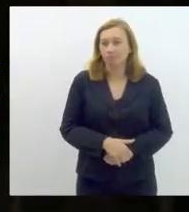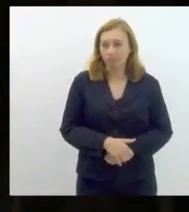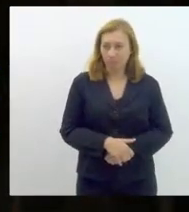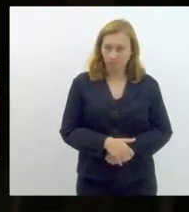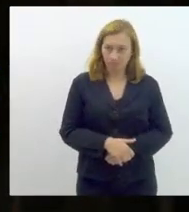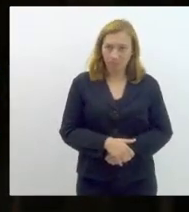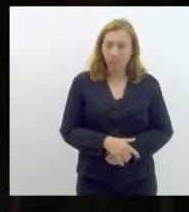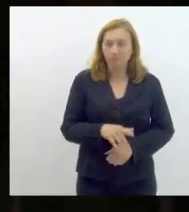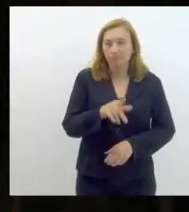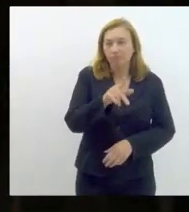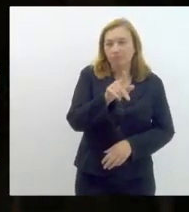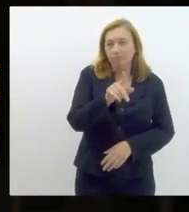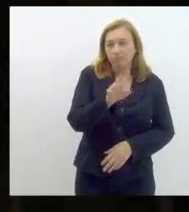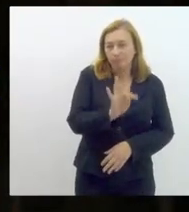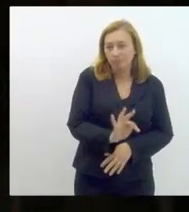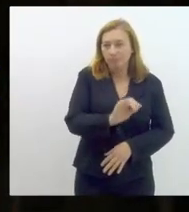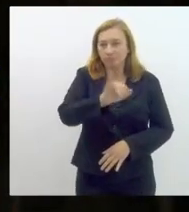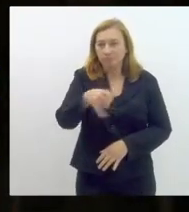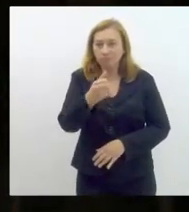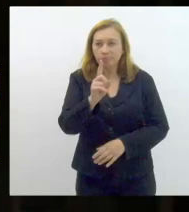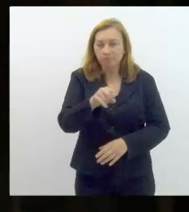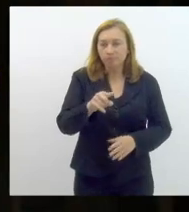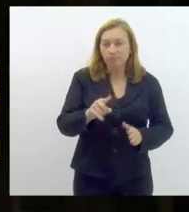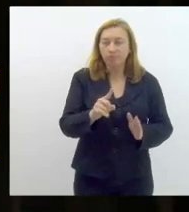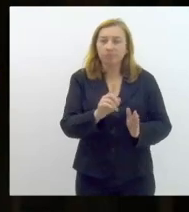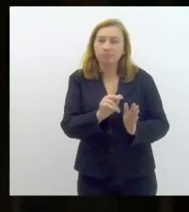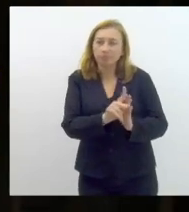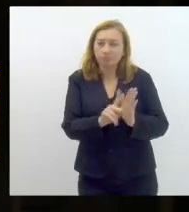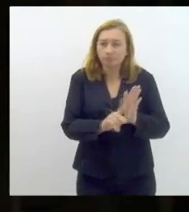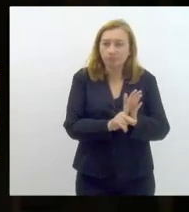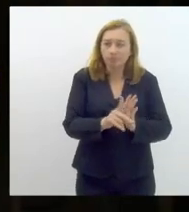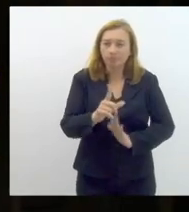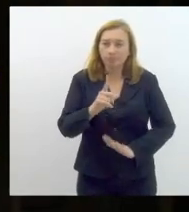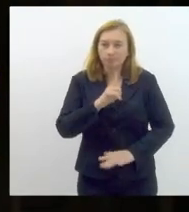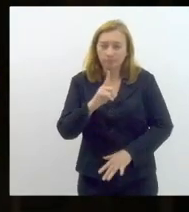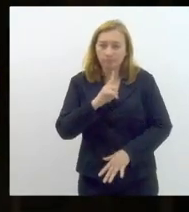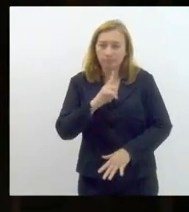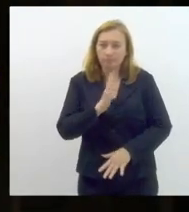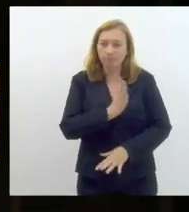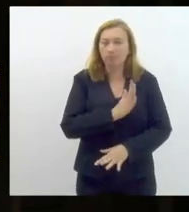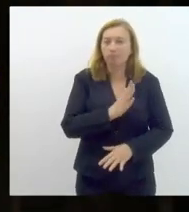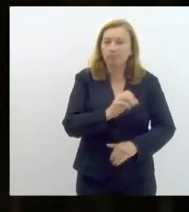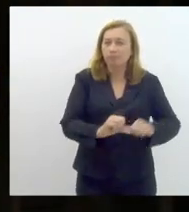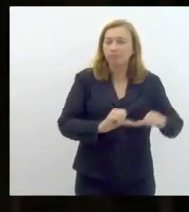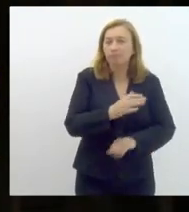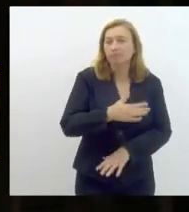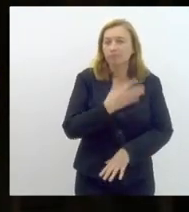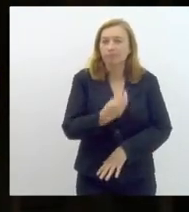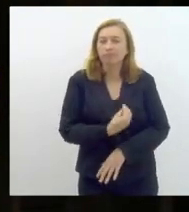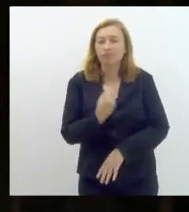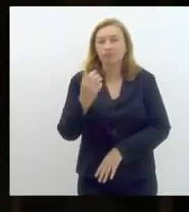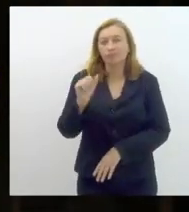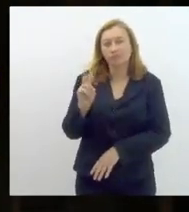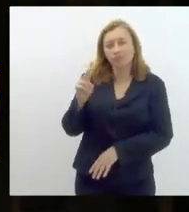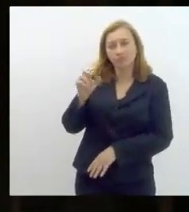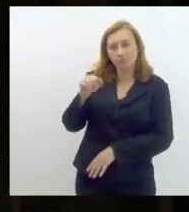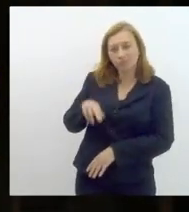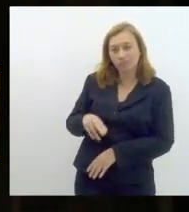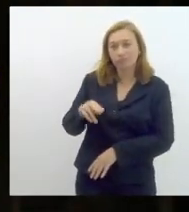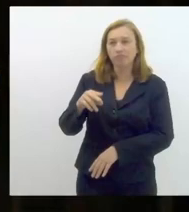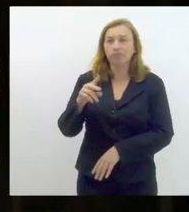PJ é o projeto que sempre vai ter o meu coração, porque ele mudou a minha vida. O Wanderson, o Felipe, a